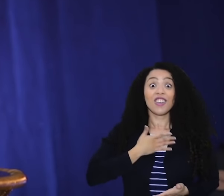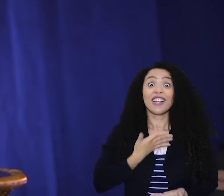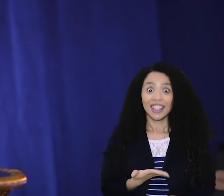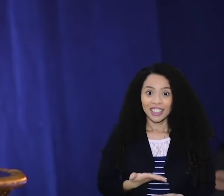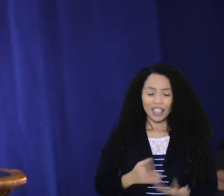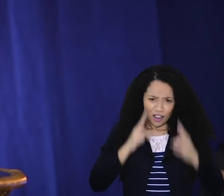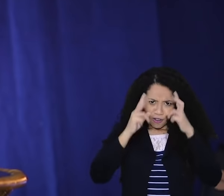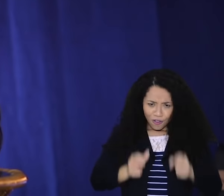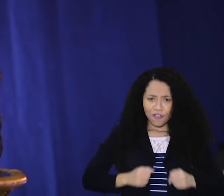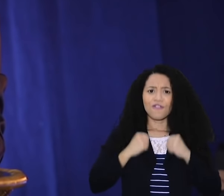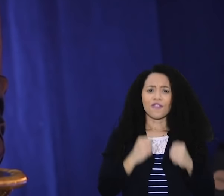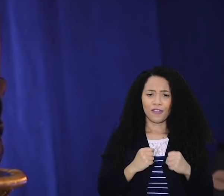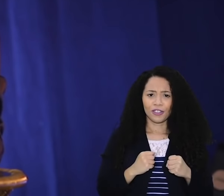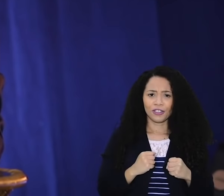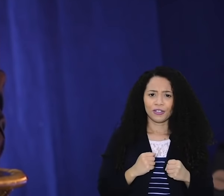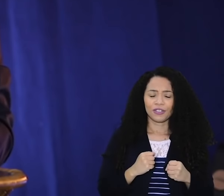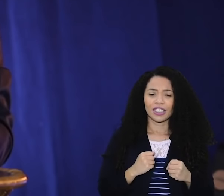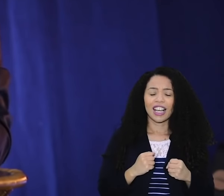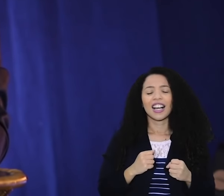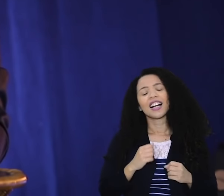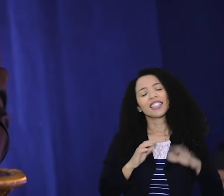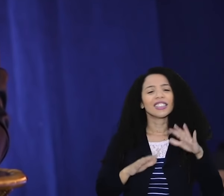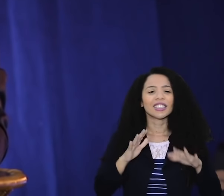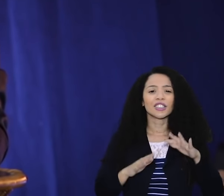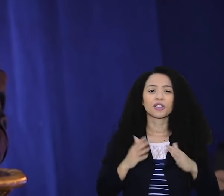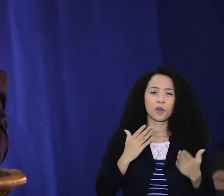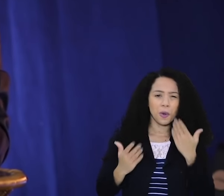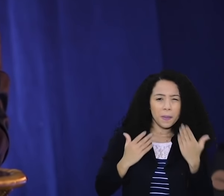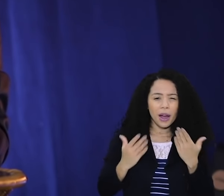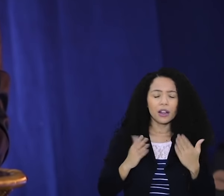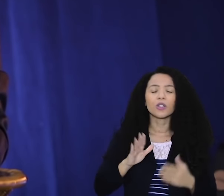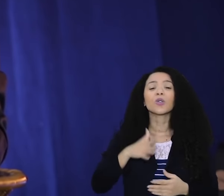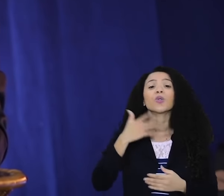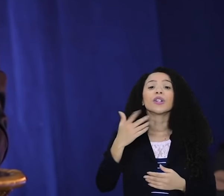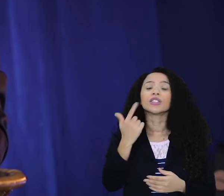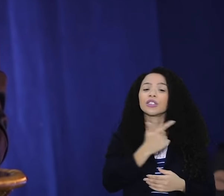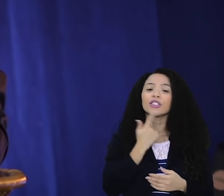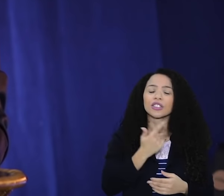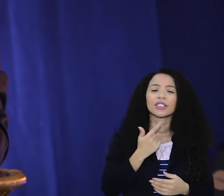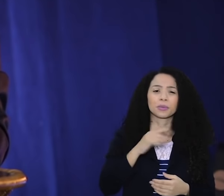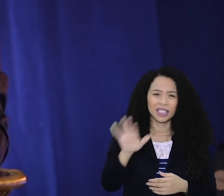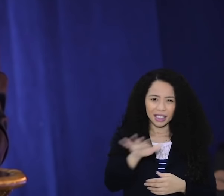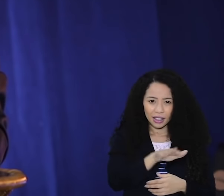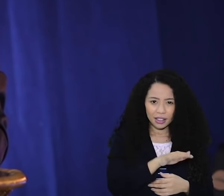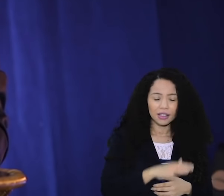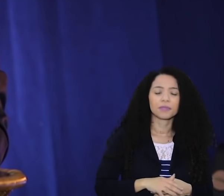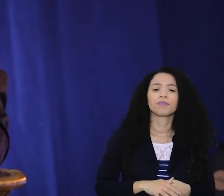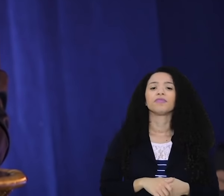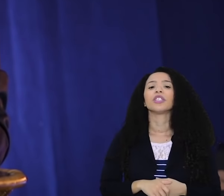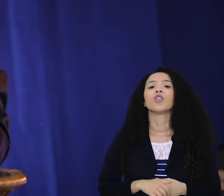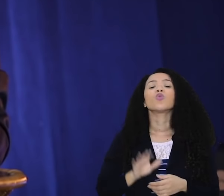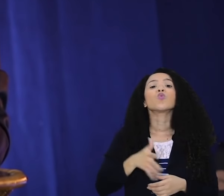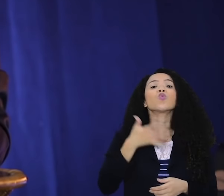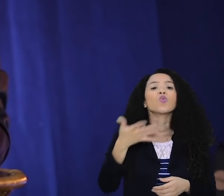porque te fortalece. Eu às vezes comparo quando nós éramos crianças, e você sabe que uma criança,